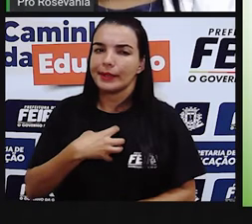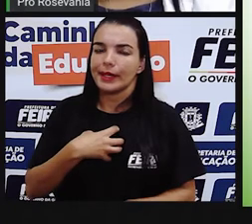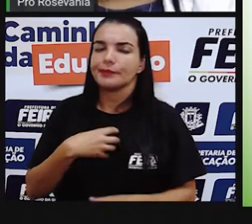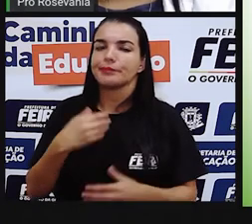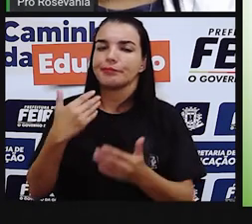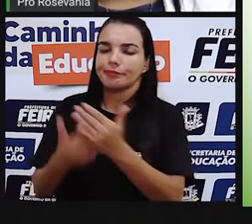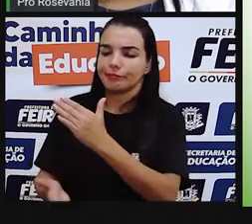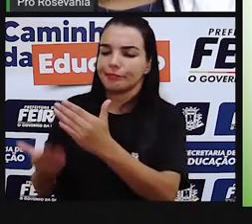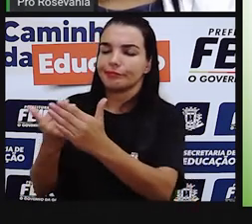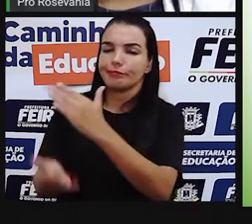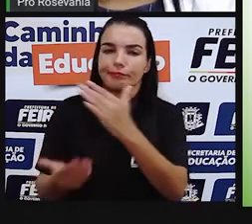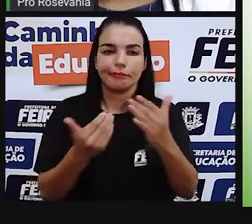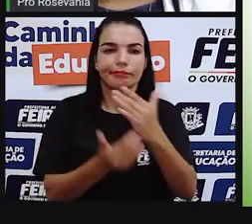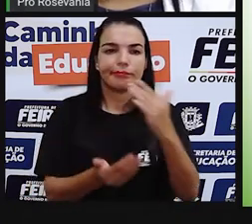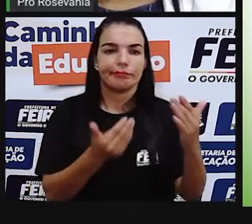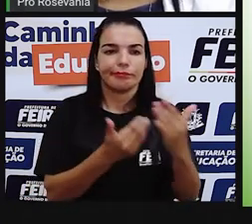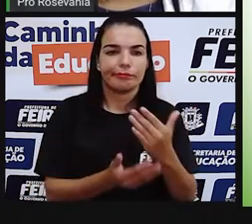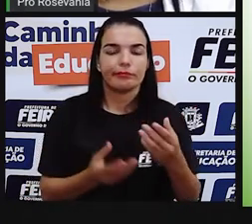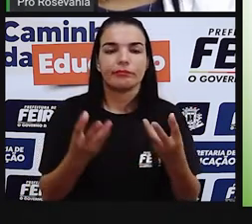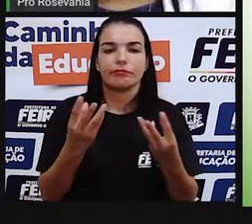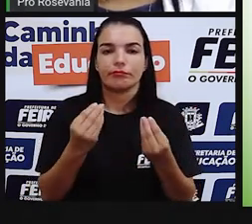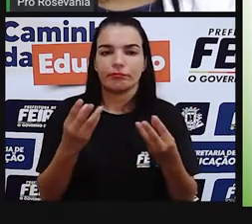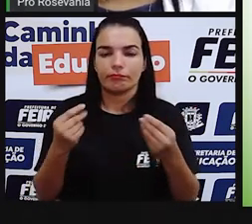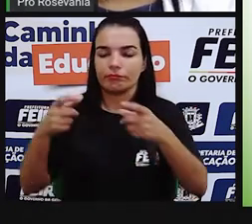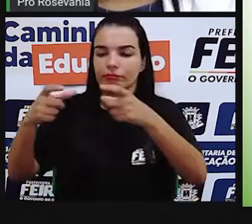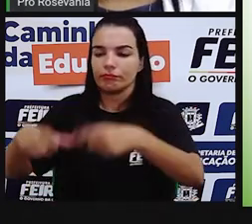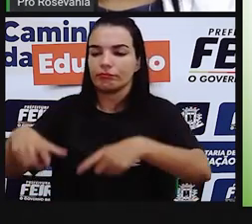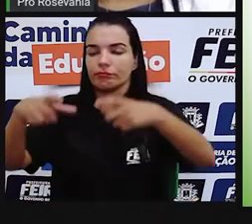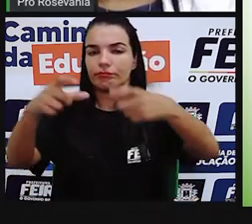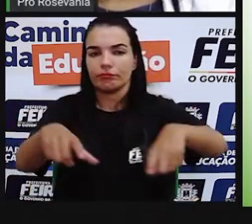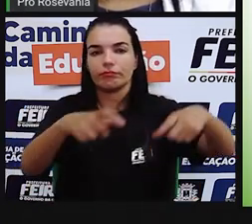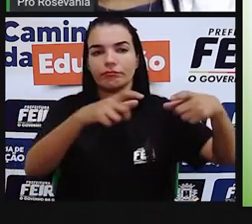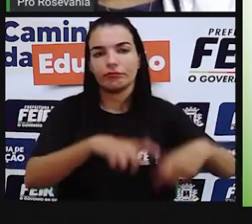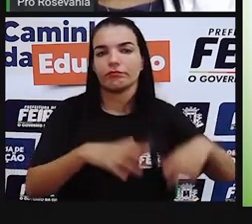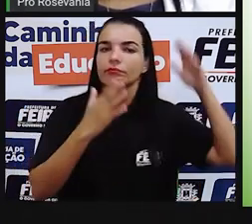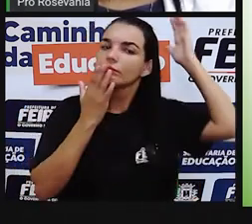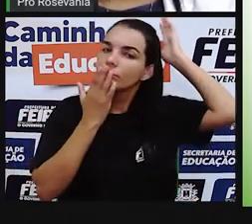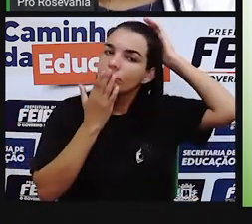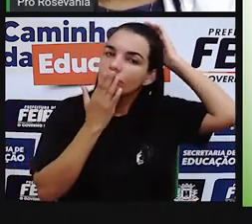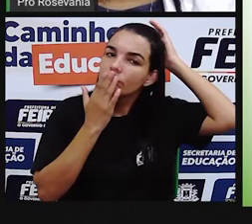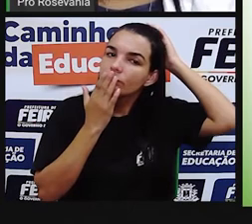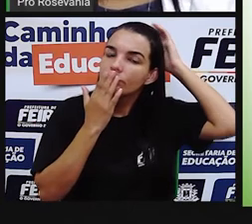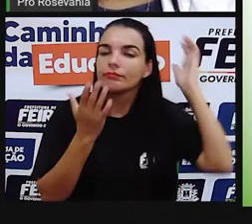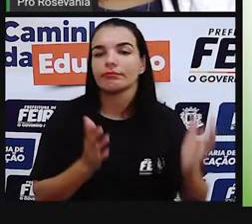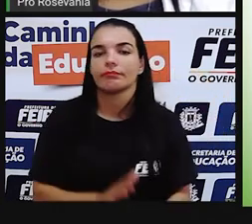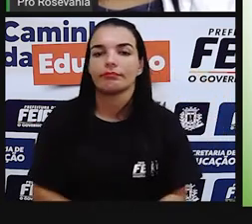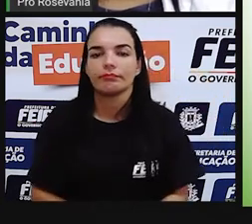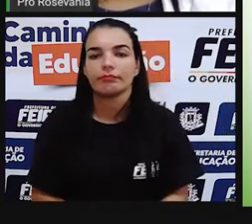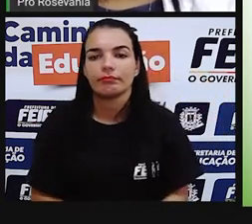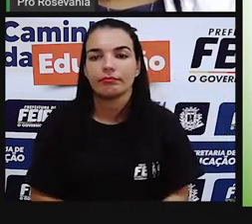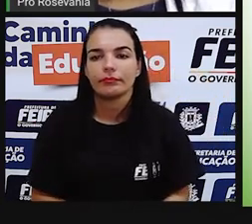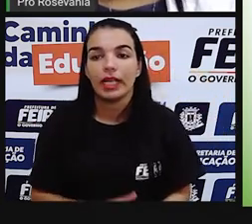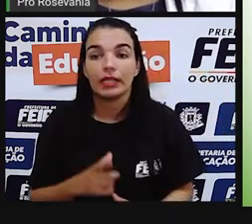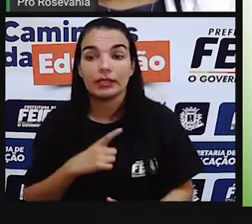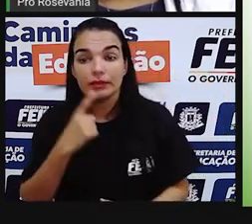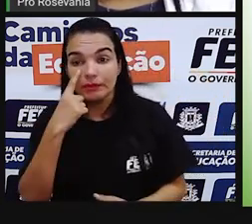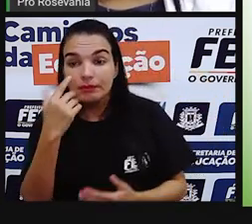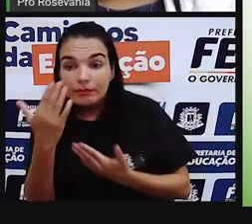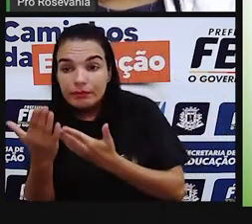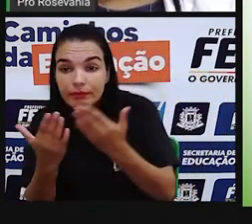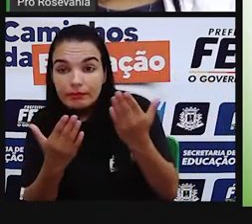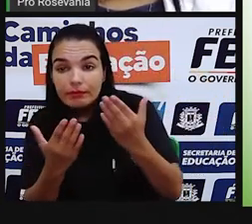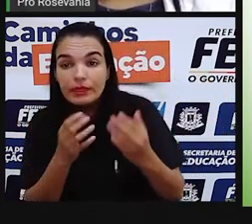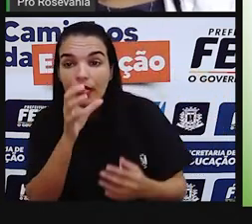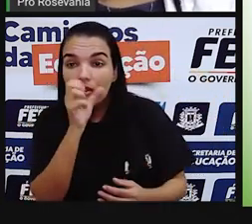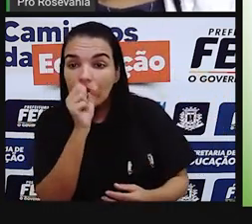Depois vem o lilás com 20 mil a 40 mil, né? E assim vai seguindo: laranja, 10 mil a